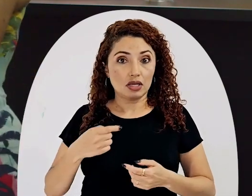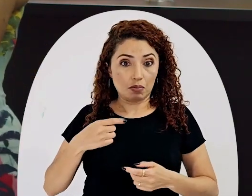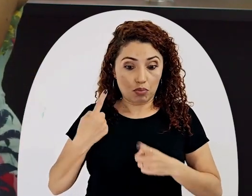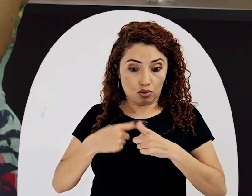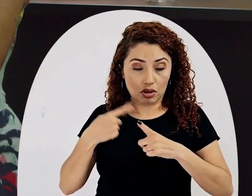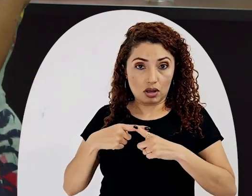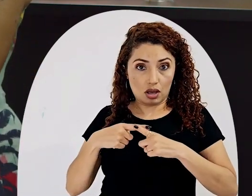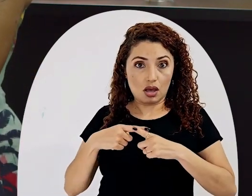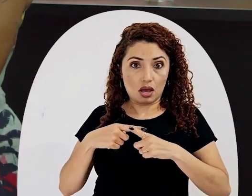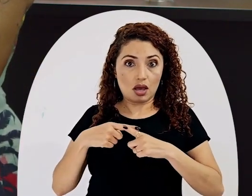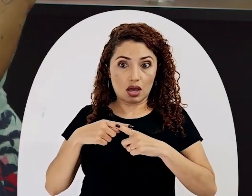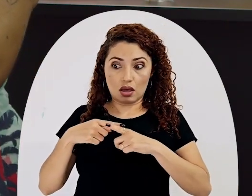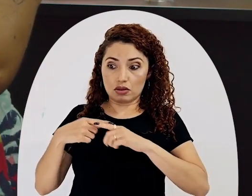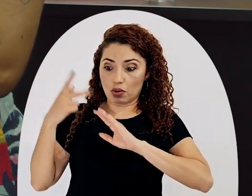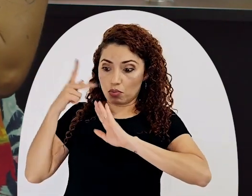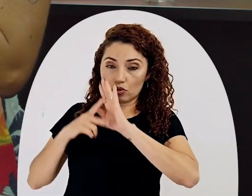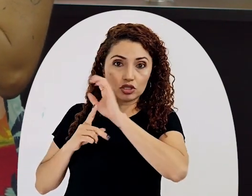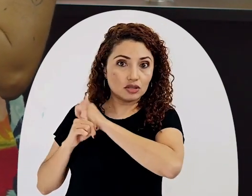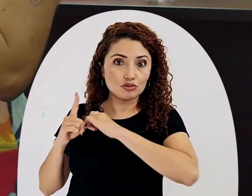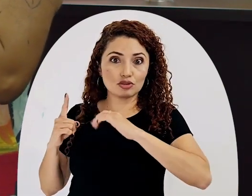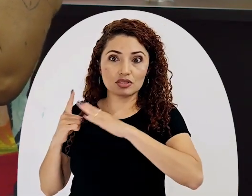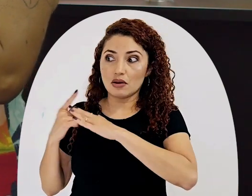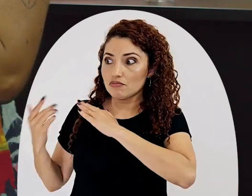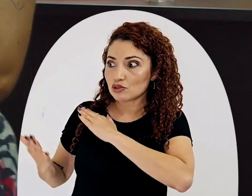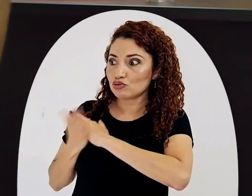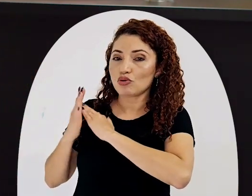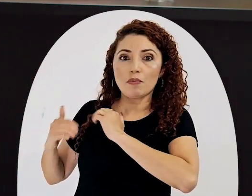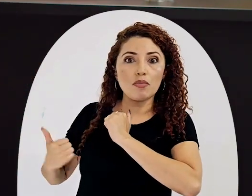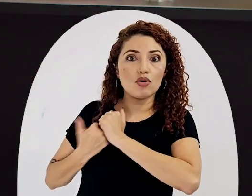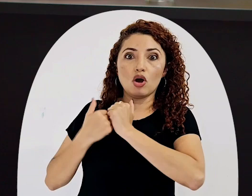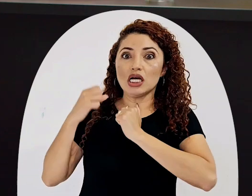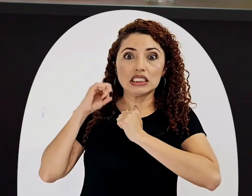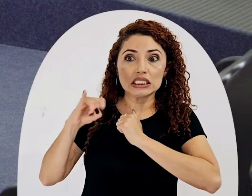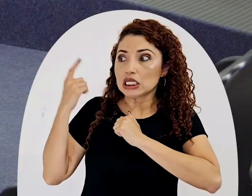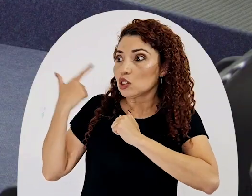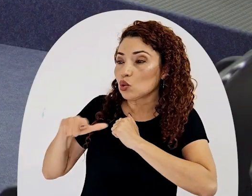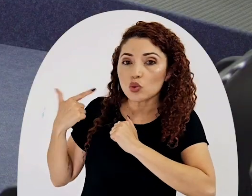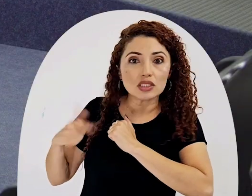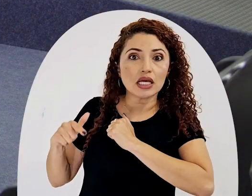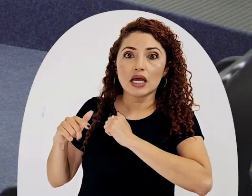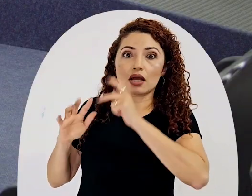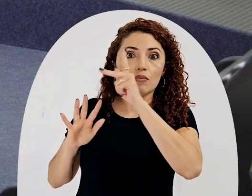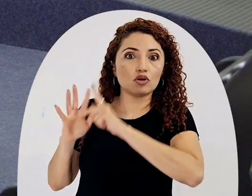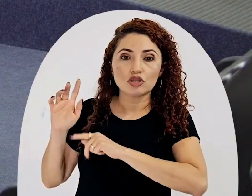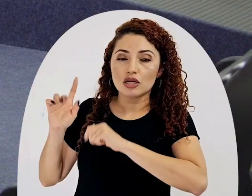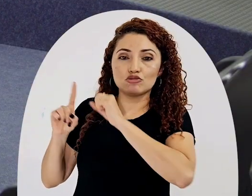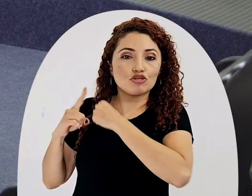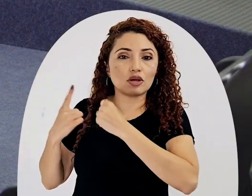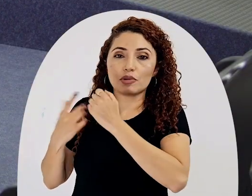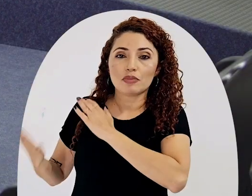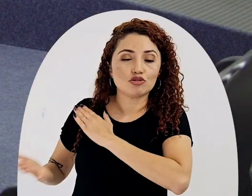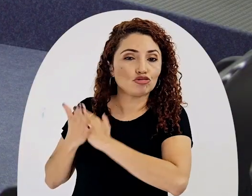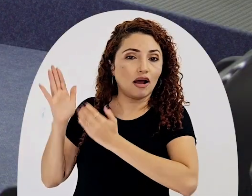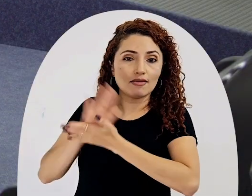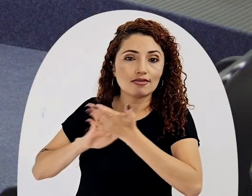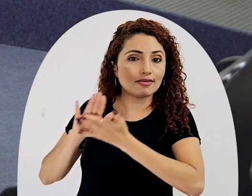seria estatística. Eu tomava enquadro da polícia desde os 5 anos de idade.